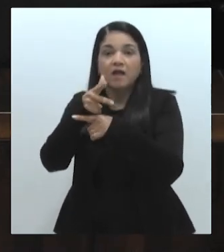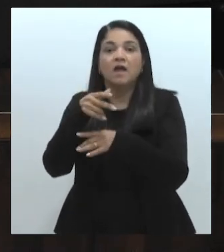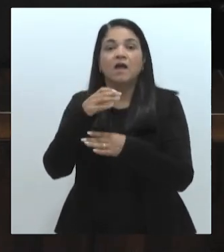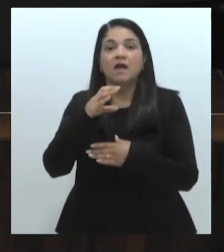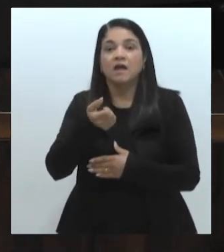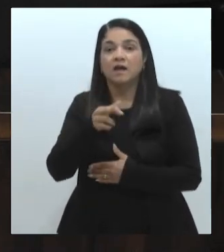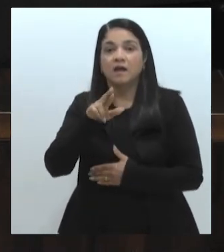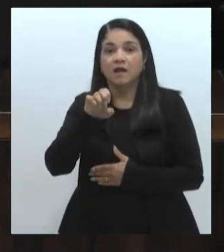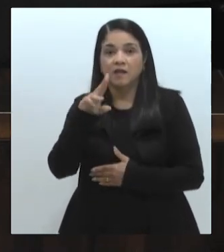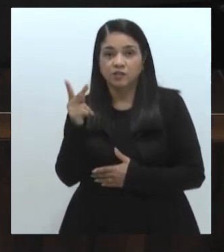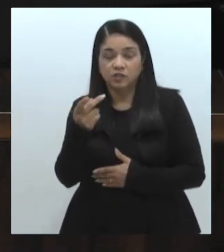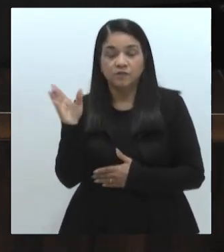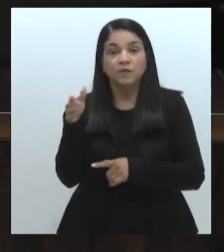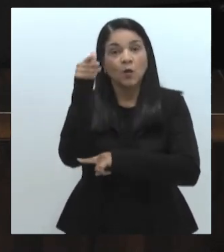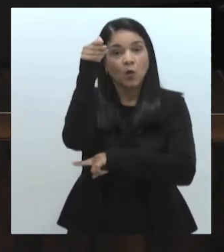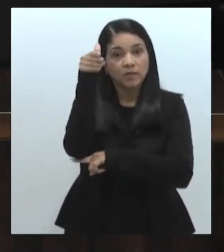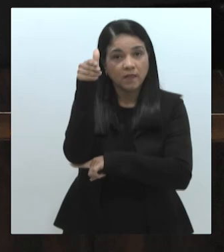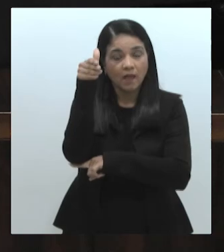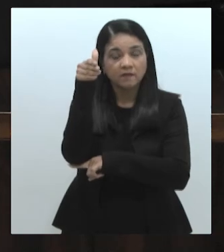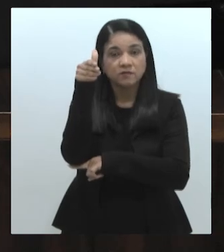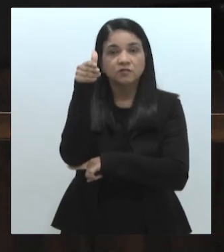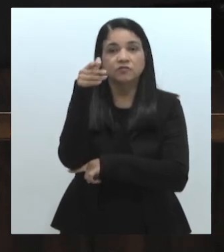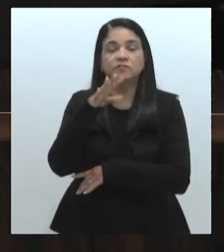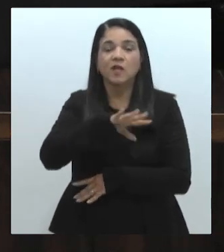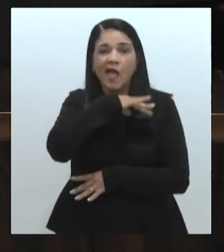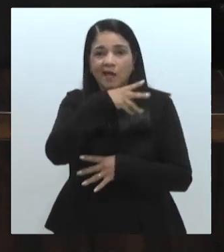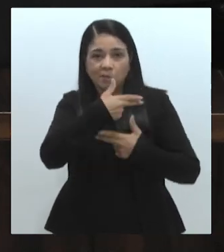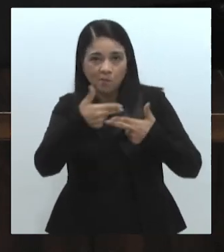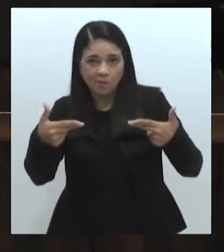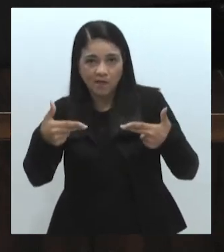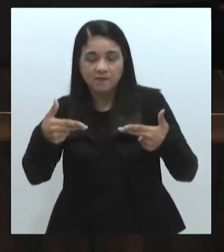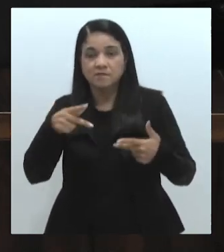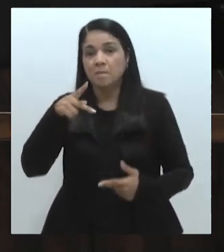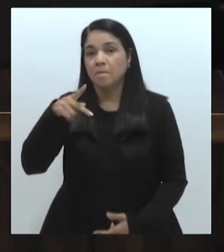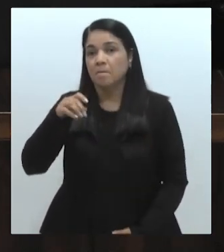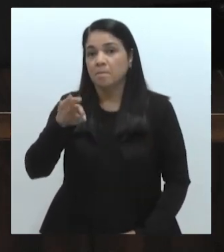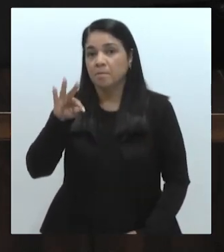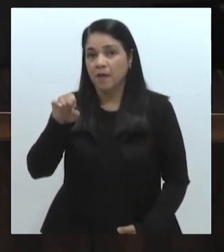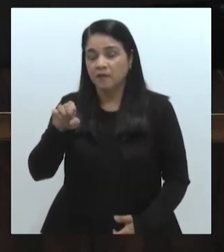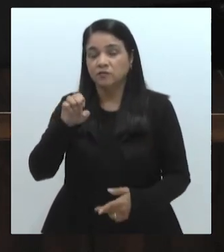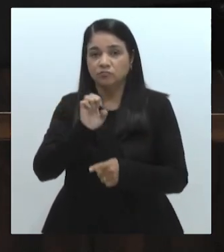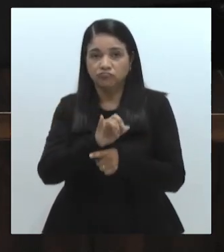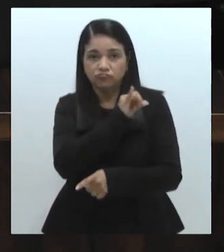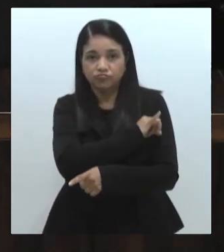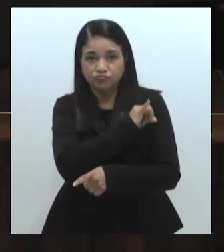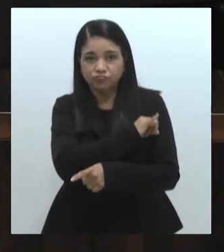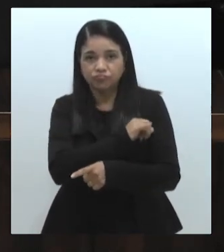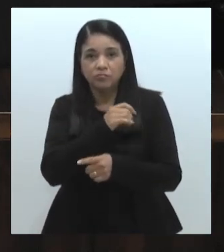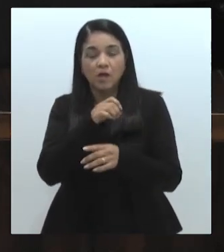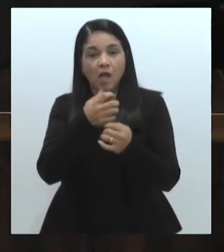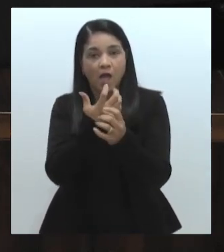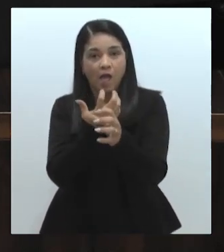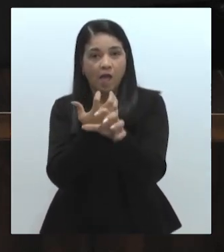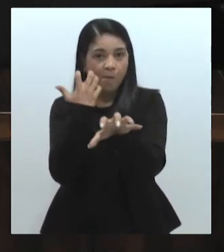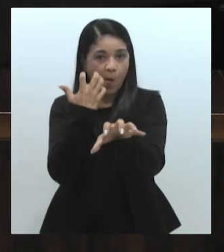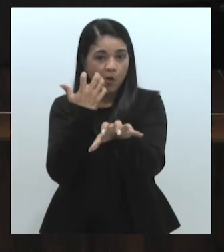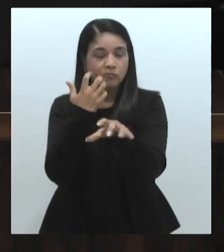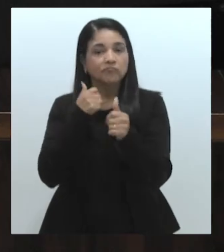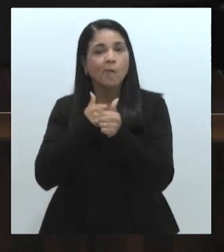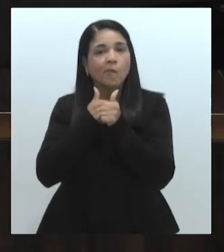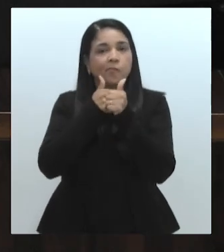animais de estimação PETs no estado do Rio de Janeiro, com disponibilização de acesso remoto para acompanhamento pelos